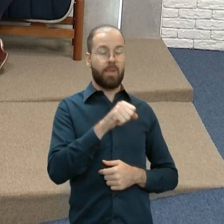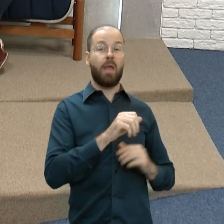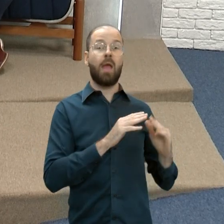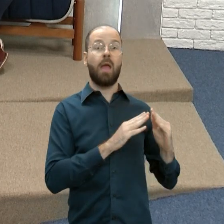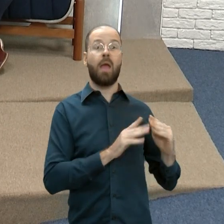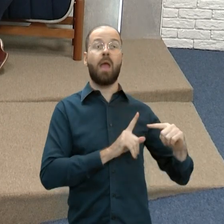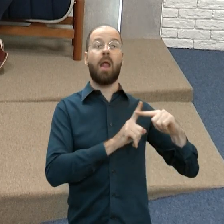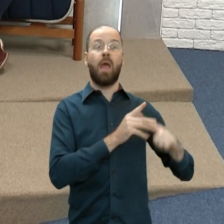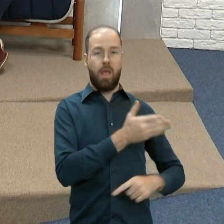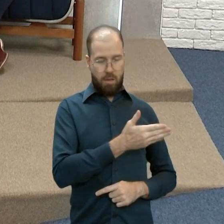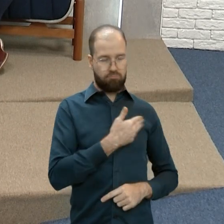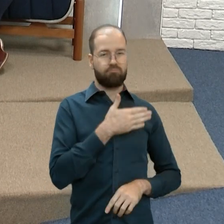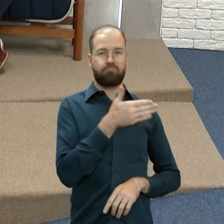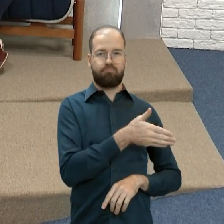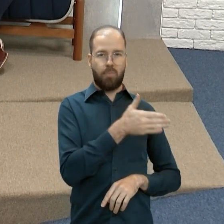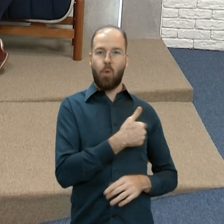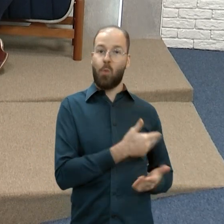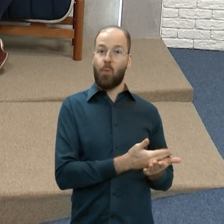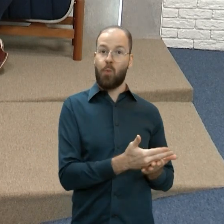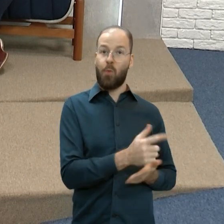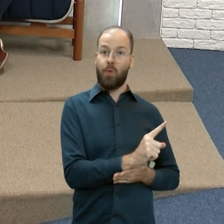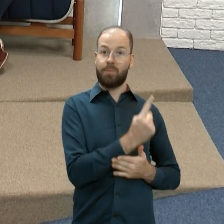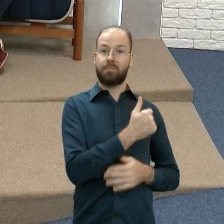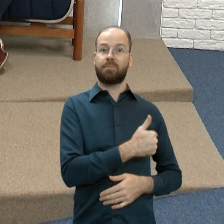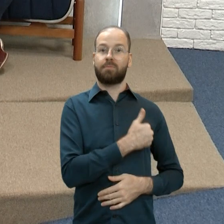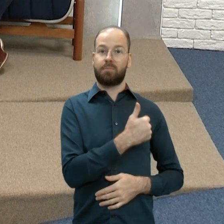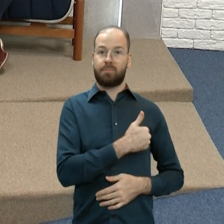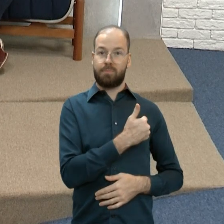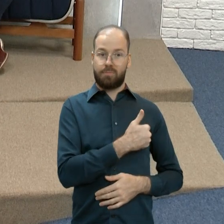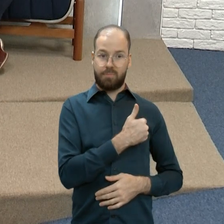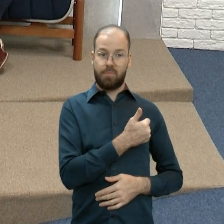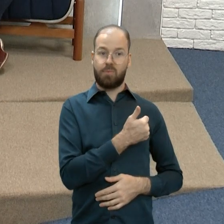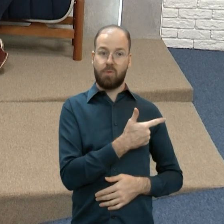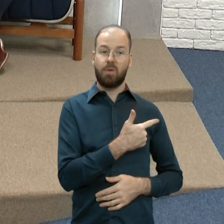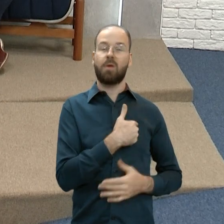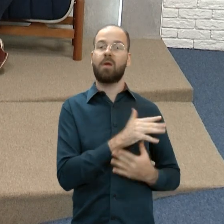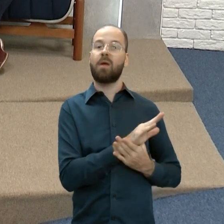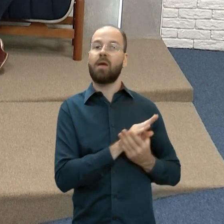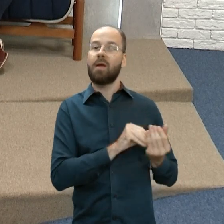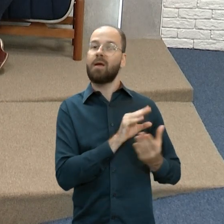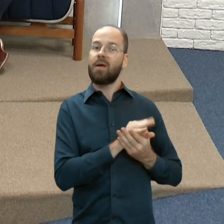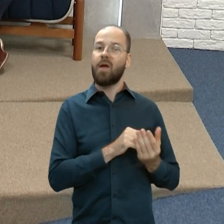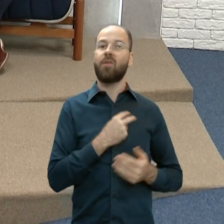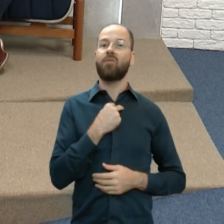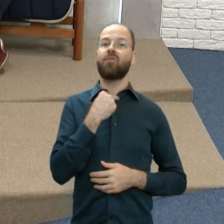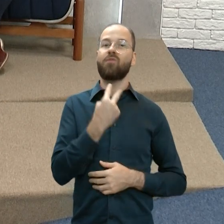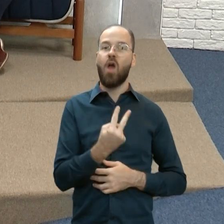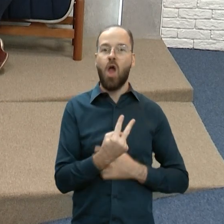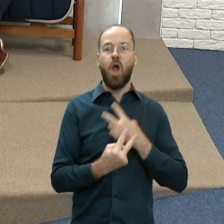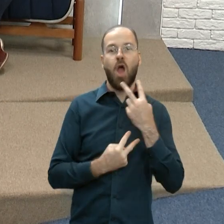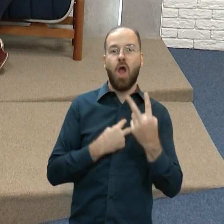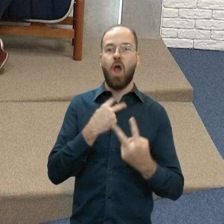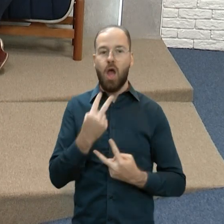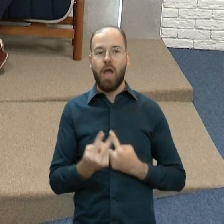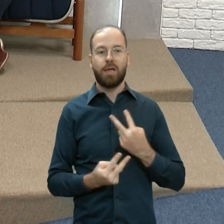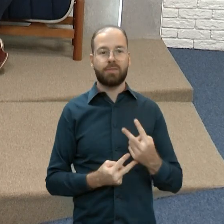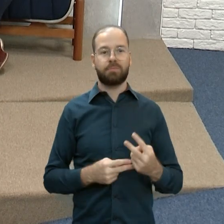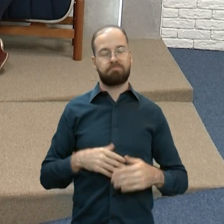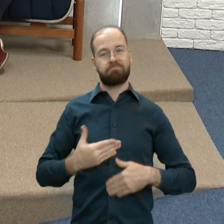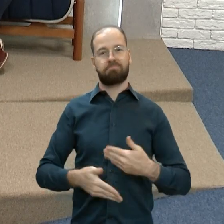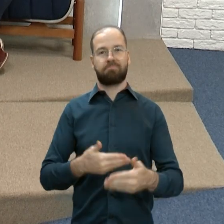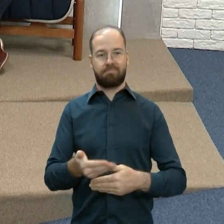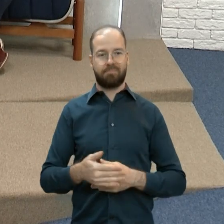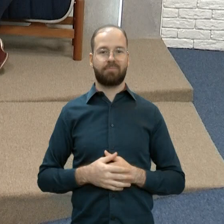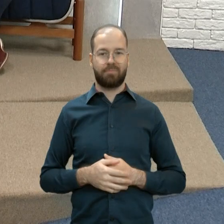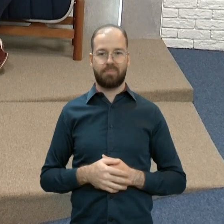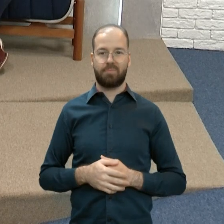você começou, então? Comecei na igreja, com 12 anos fui fazer imitação de voz, estava de voz, fui.